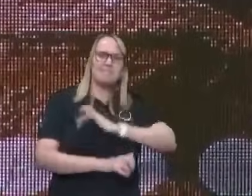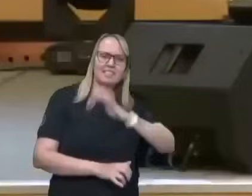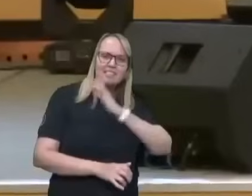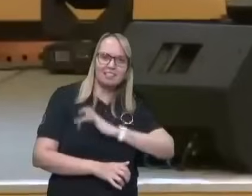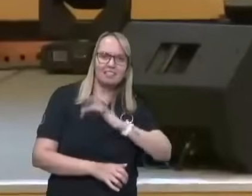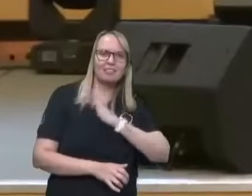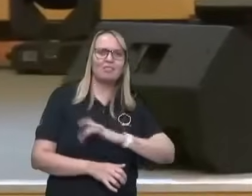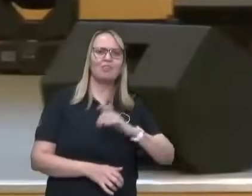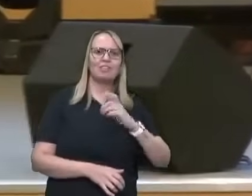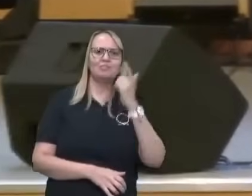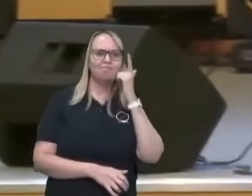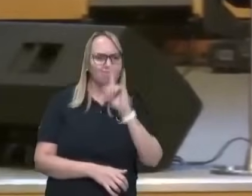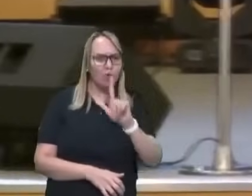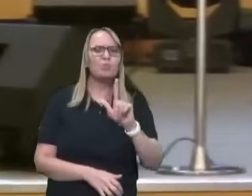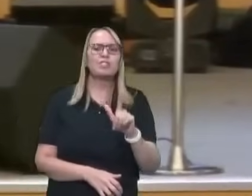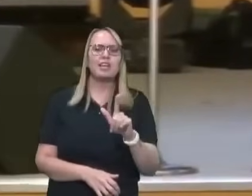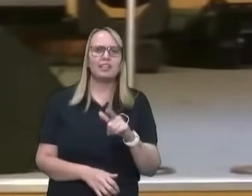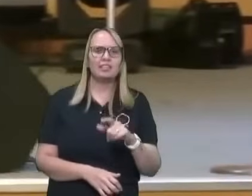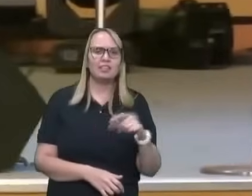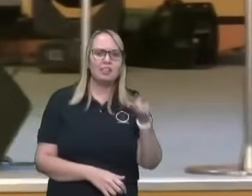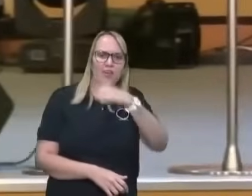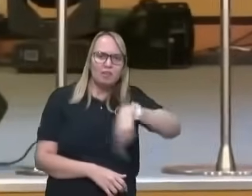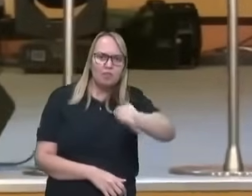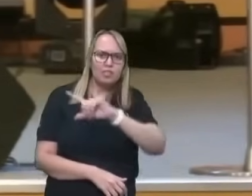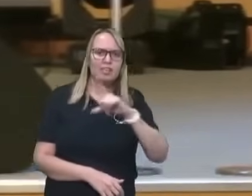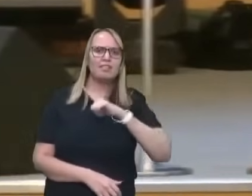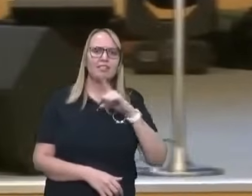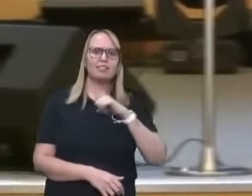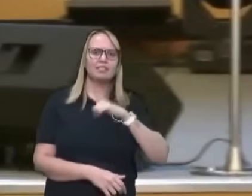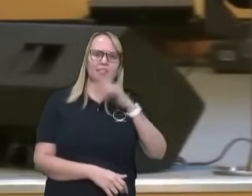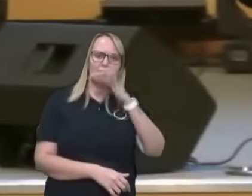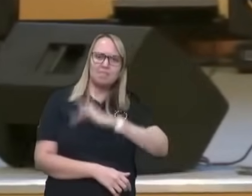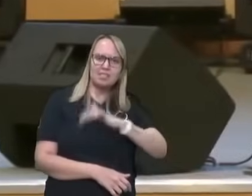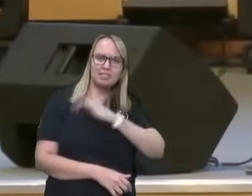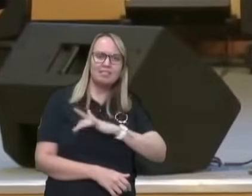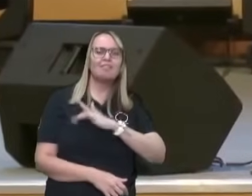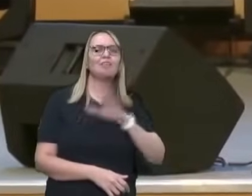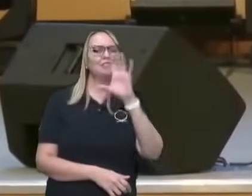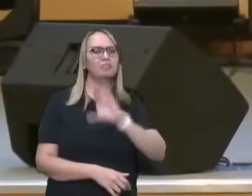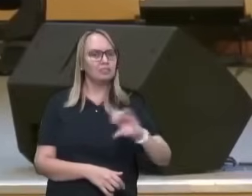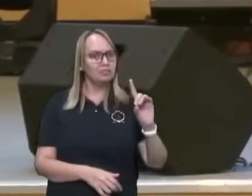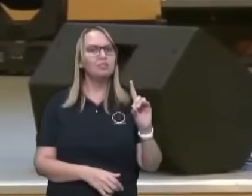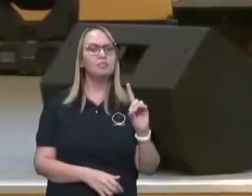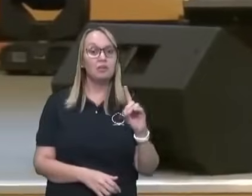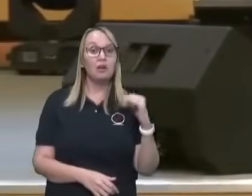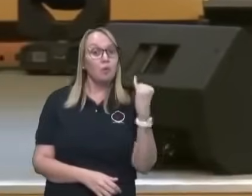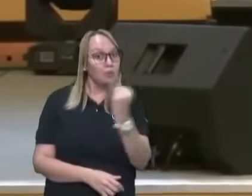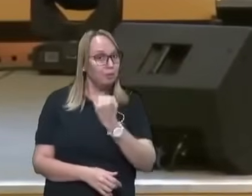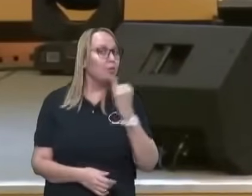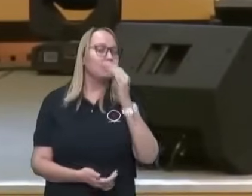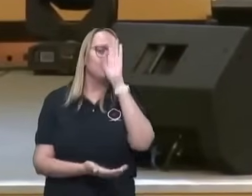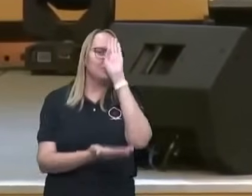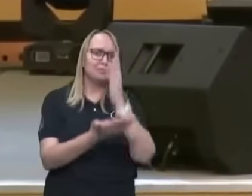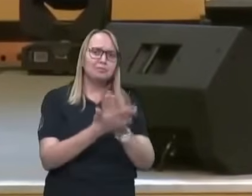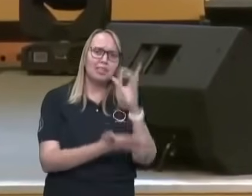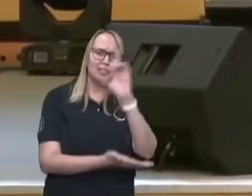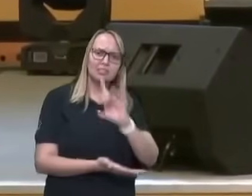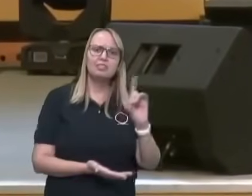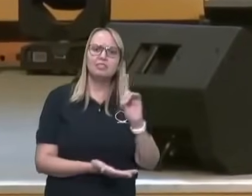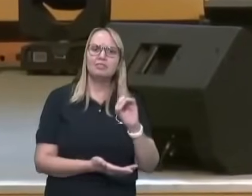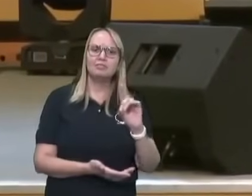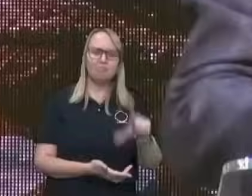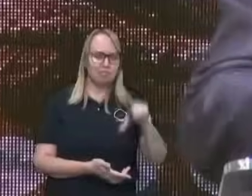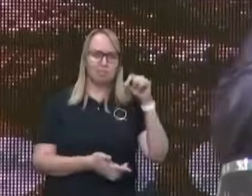cerca. Você vai estar cercado pelo favor de Deus, meu irmão. Olha a importância de você confiar em Deus. É a melhor